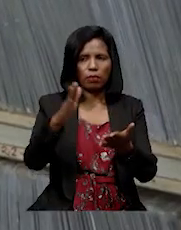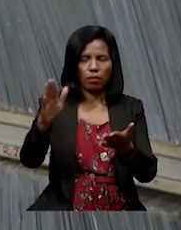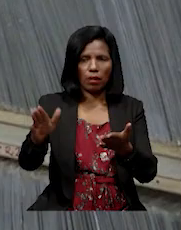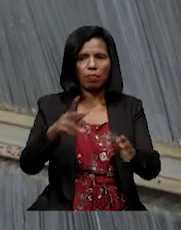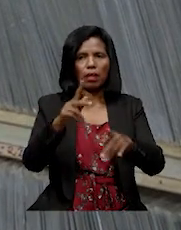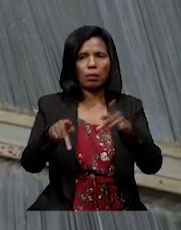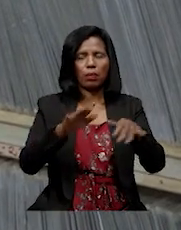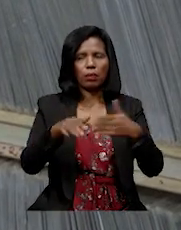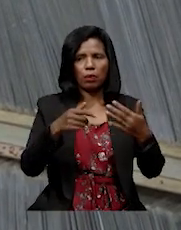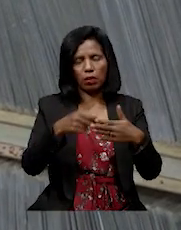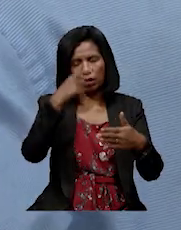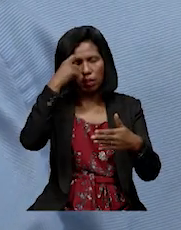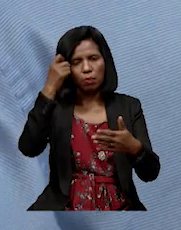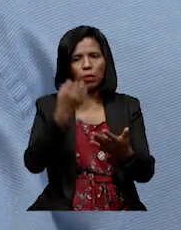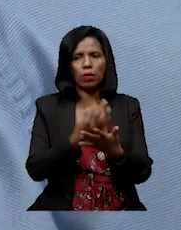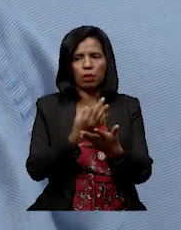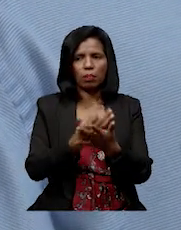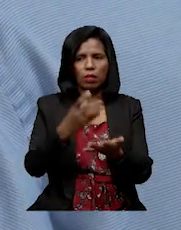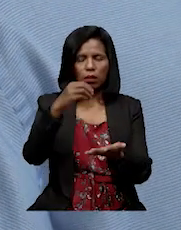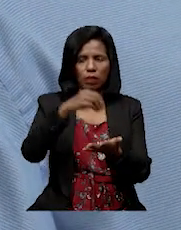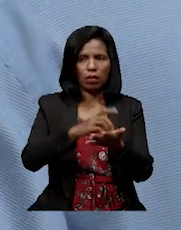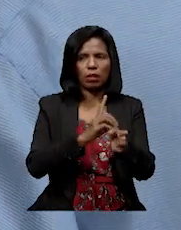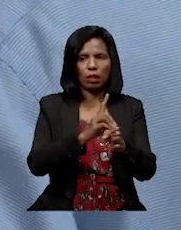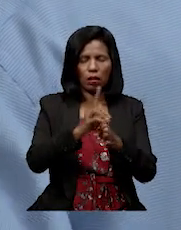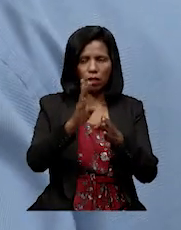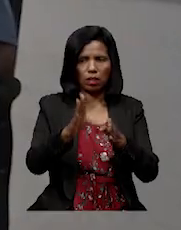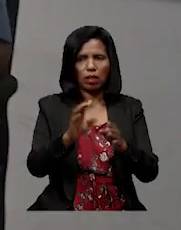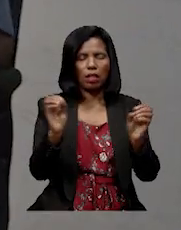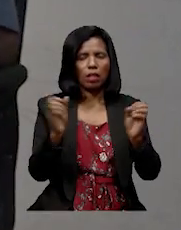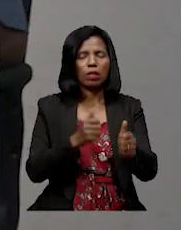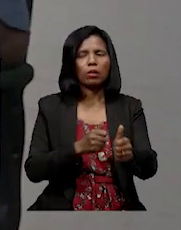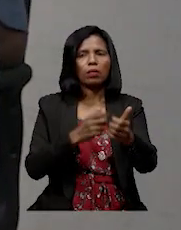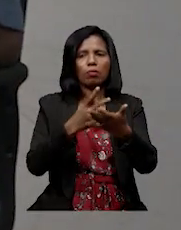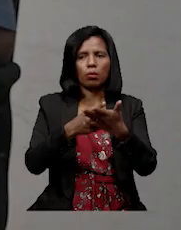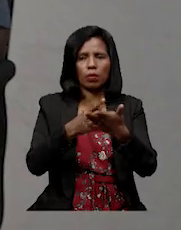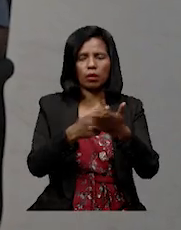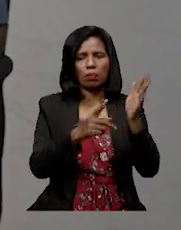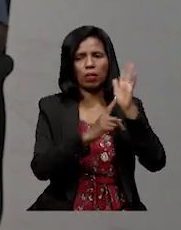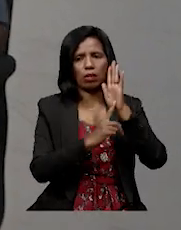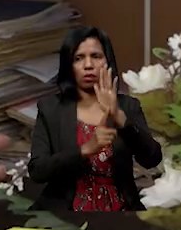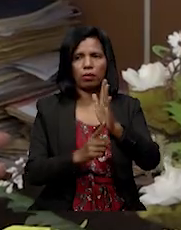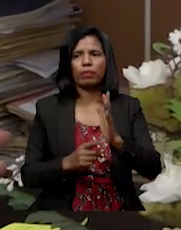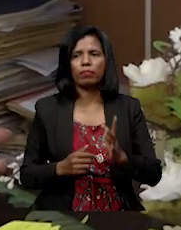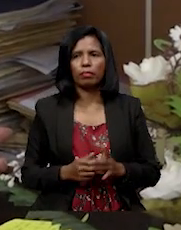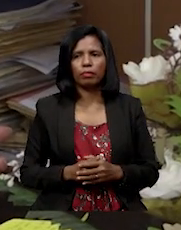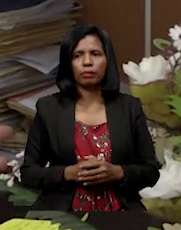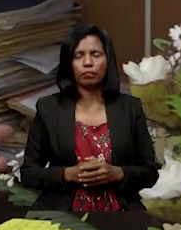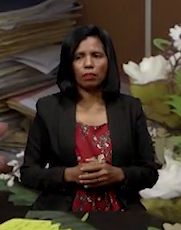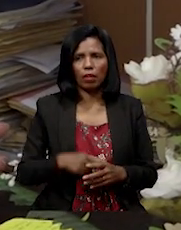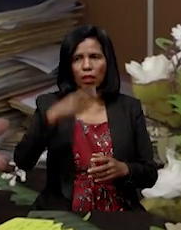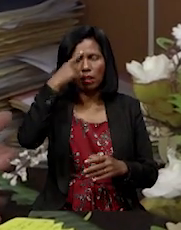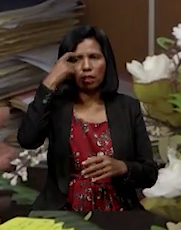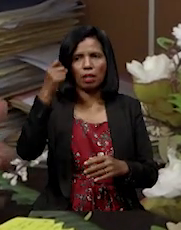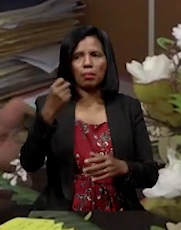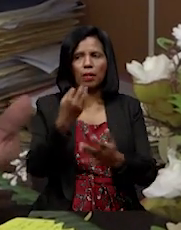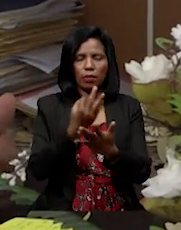sira, horazão orçamento ne be aloca ba direção refere, la tuir proposta ne be hato. Matrícula pendente ne, tamba